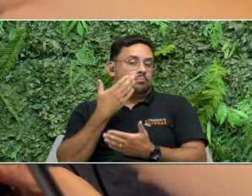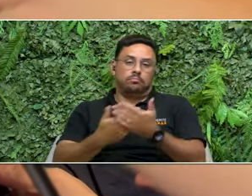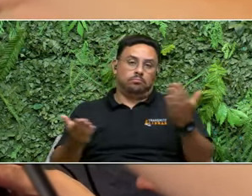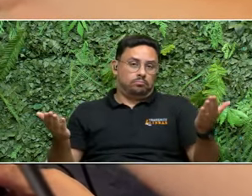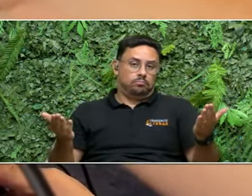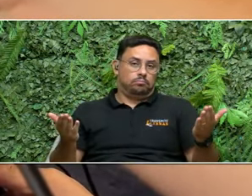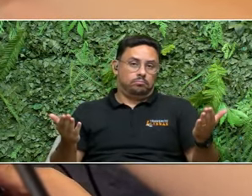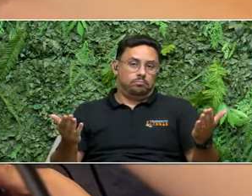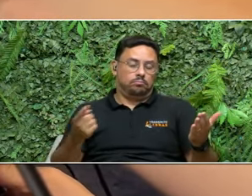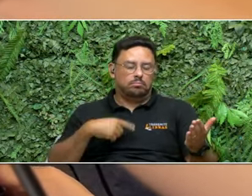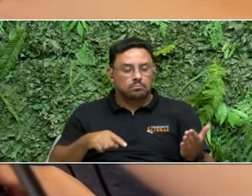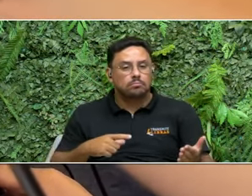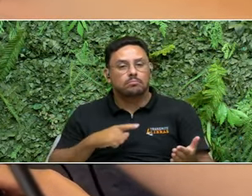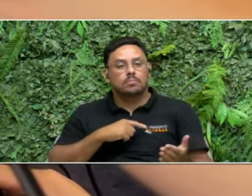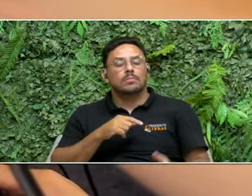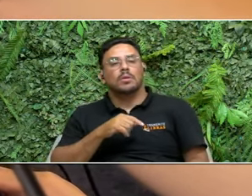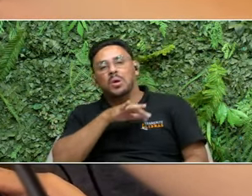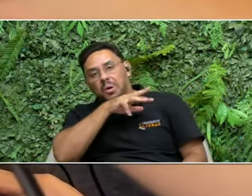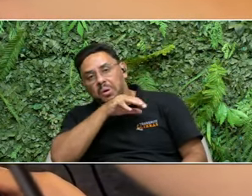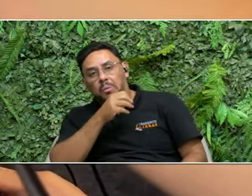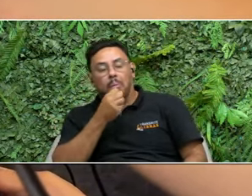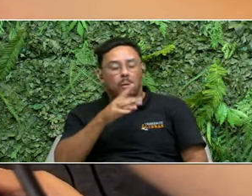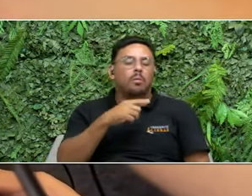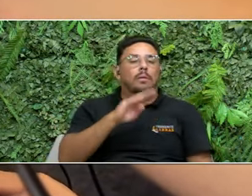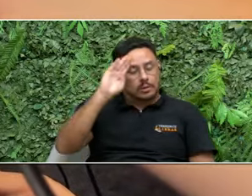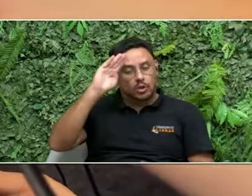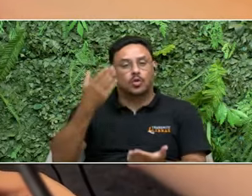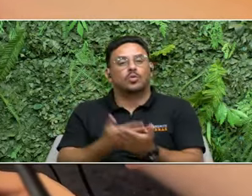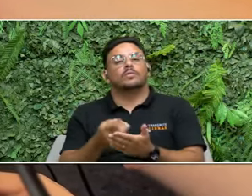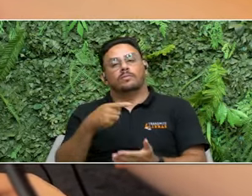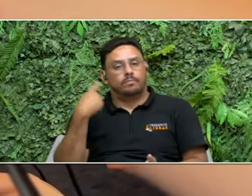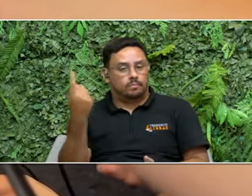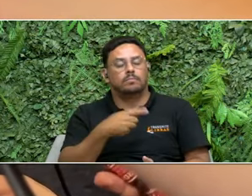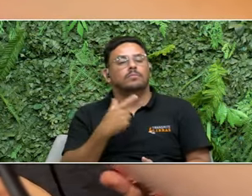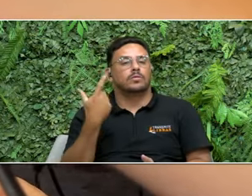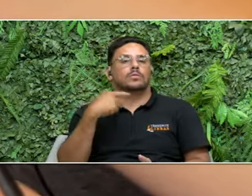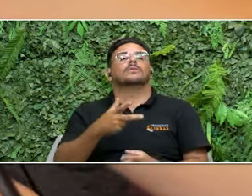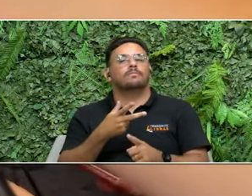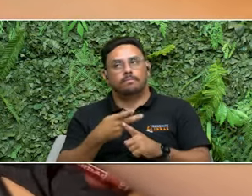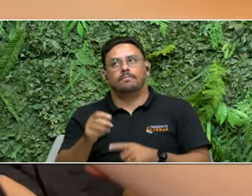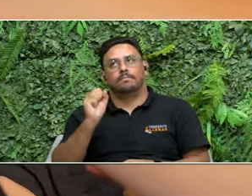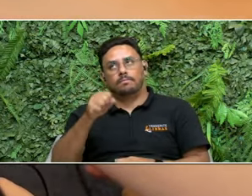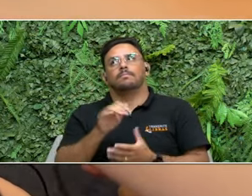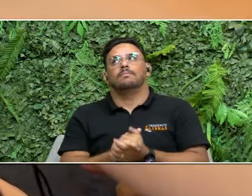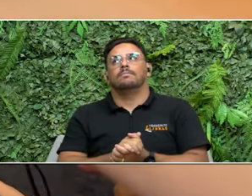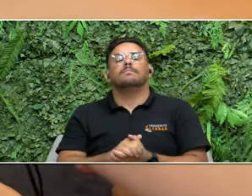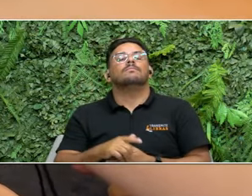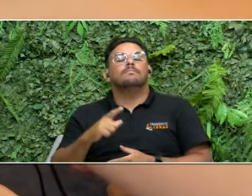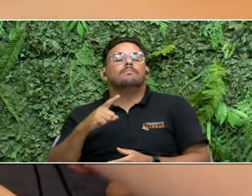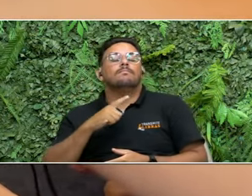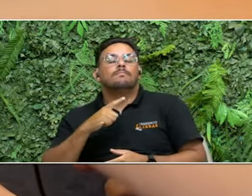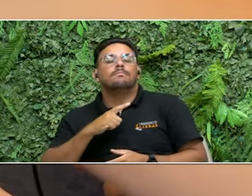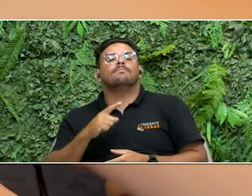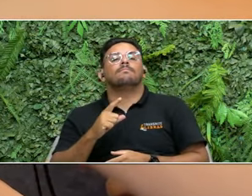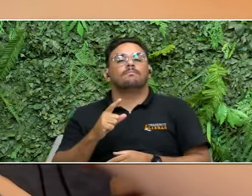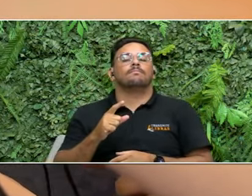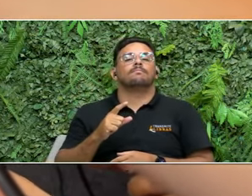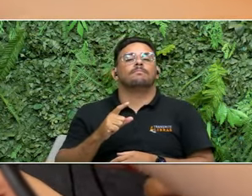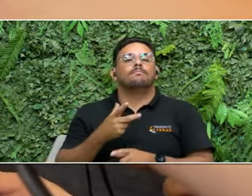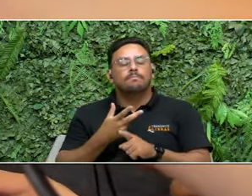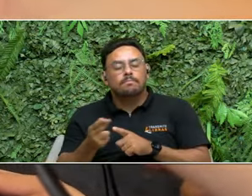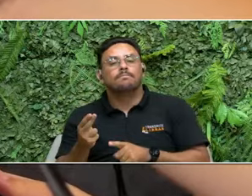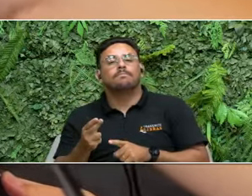pode perder isso tando bem ou tando mal eles têm que confiar na gente que a gente vai dar a volta ao resultado temos que ganhar o jogo vai ser difícil mas